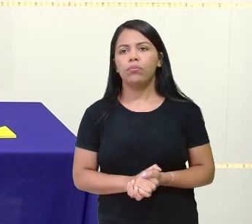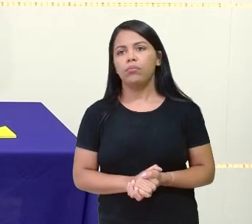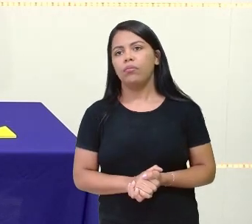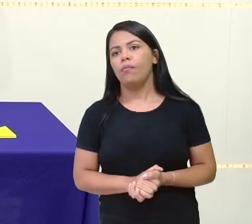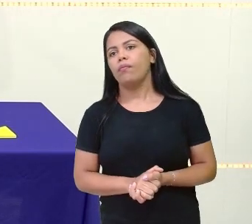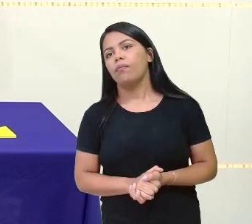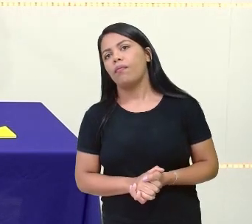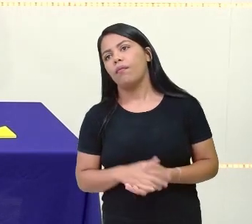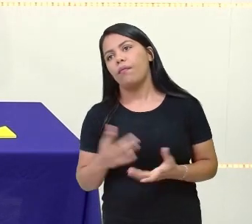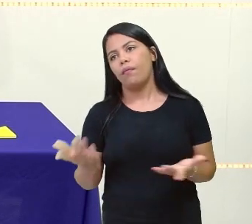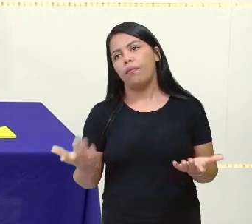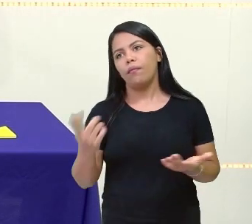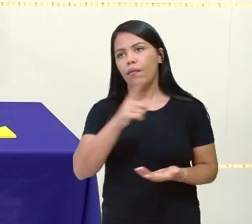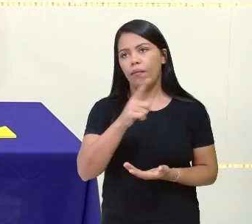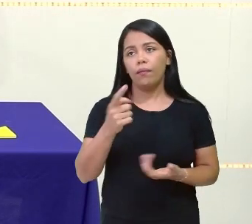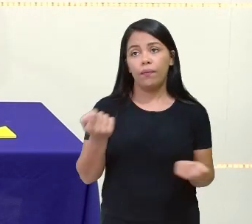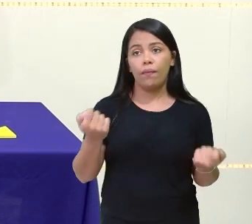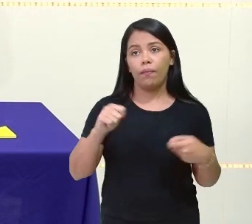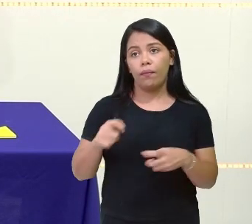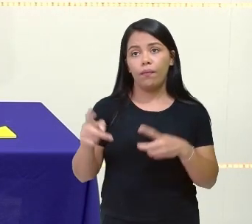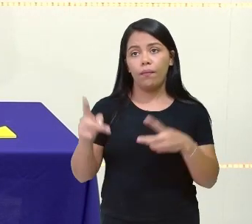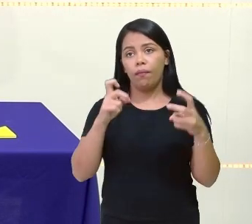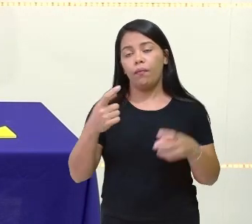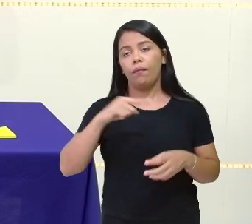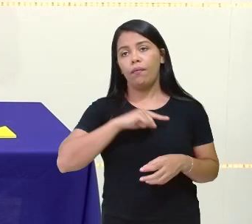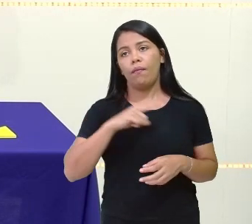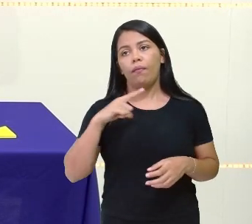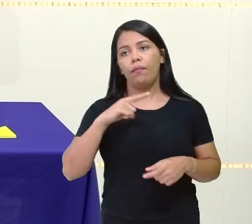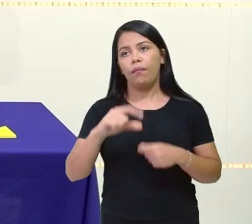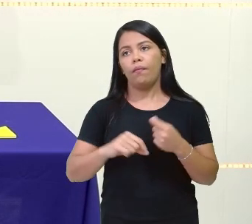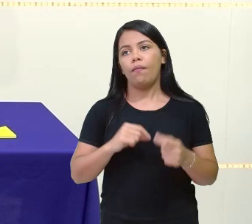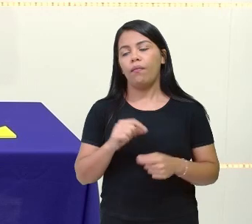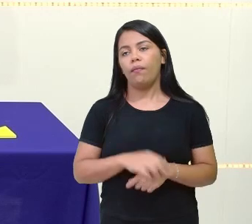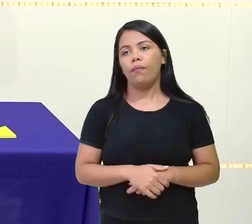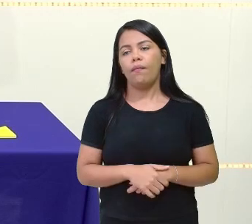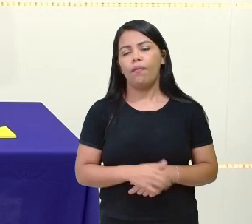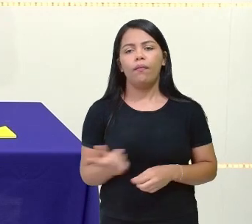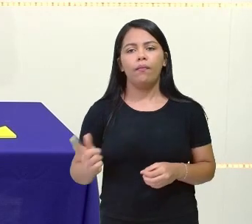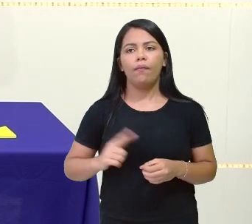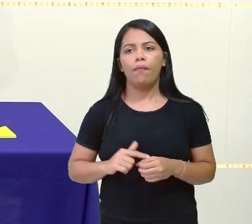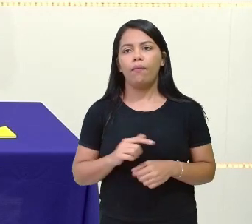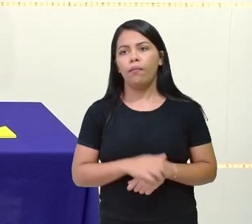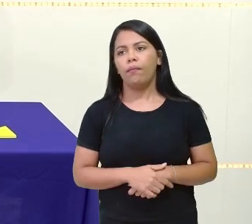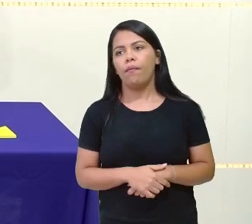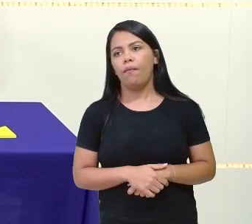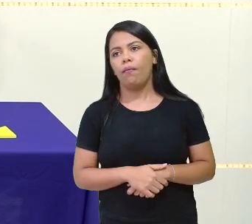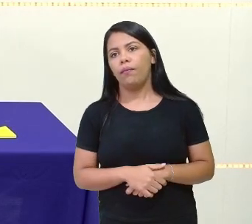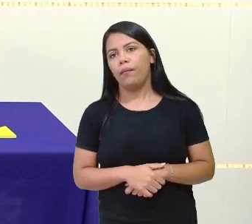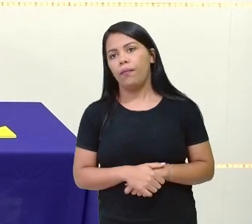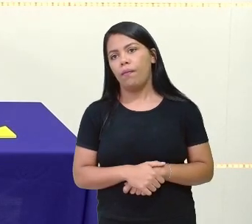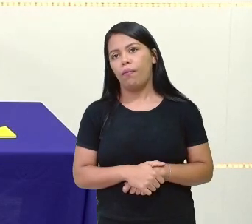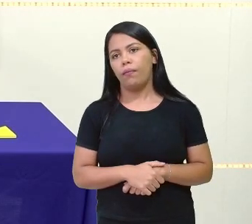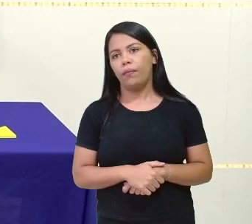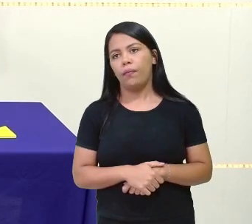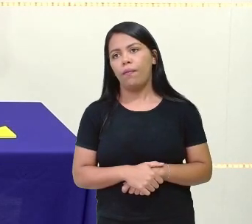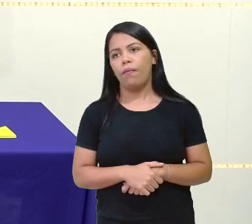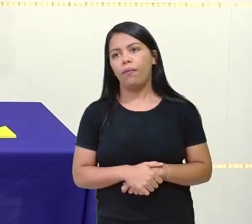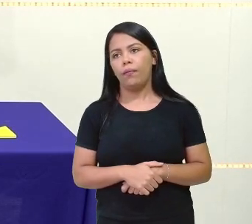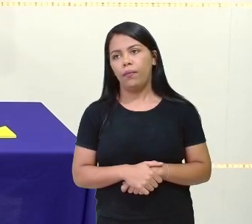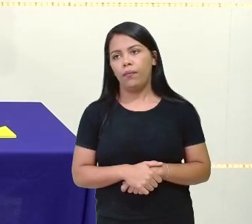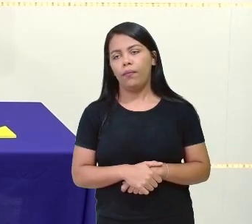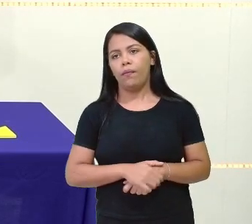Então, como vocês podem ver, a gente tem o que aqui, ó? Deixa eu voltar. Oi. A gente tem a